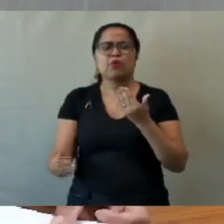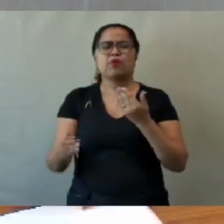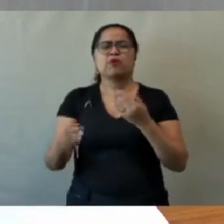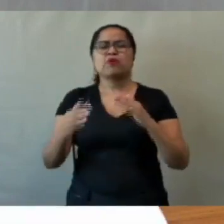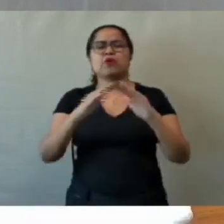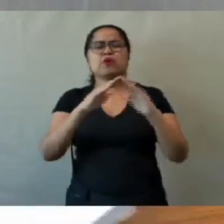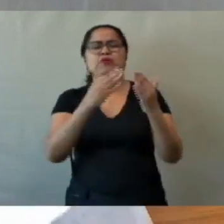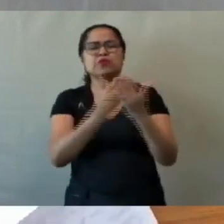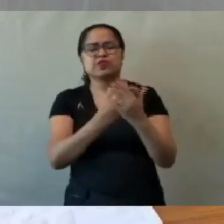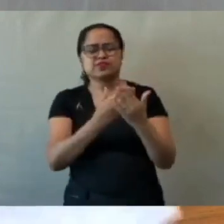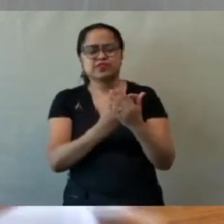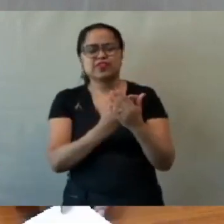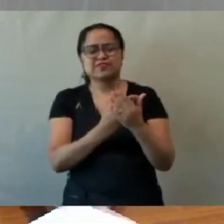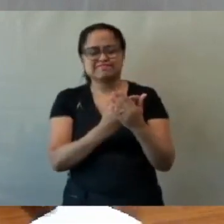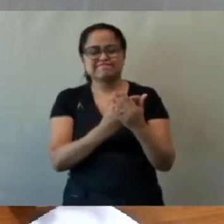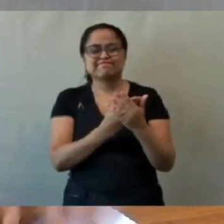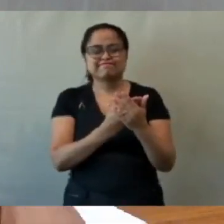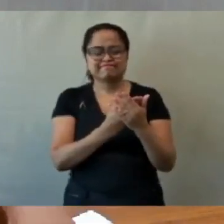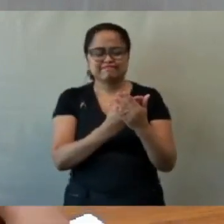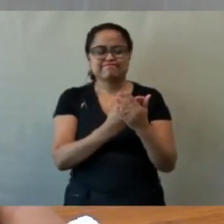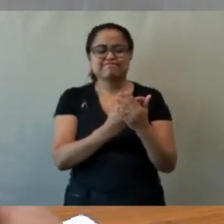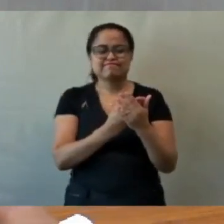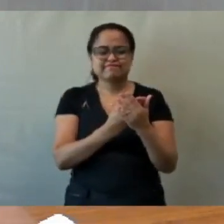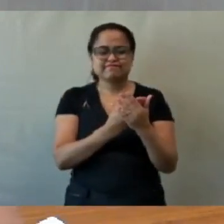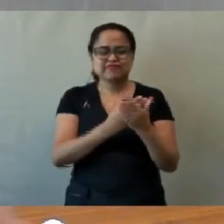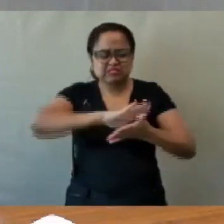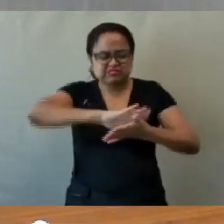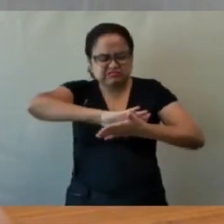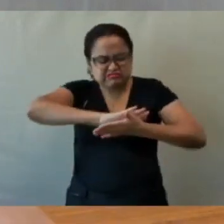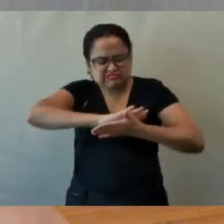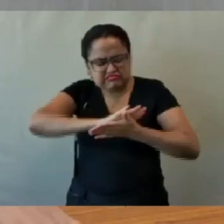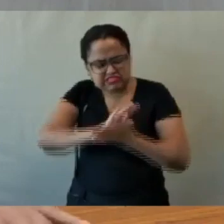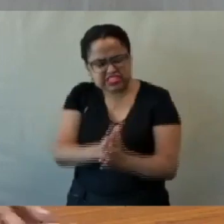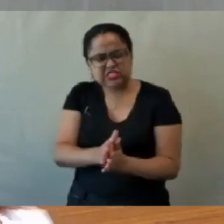acabou com a escola, entrou para destruir,